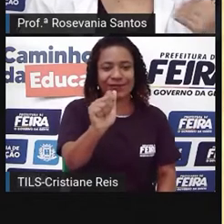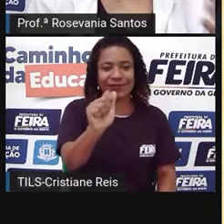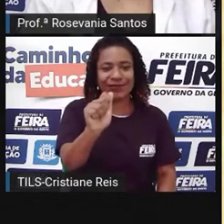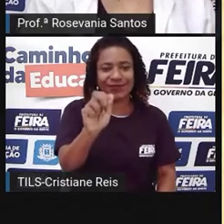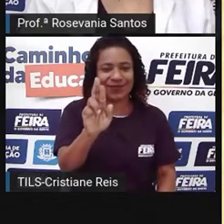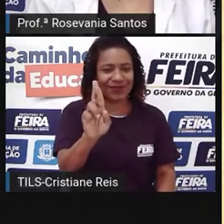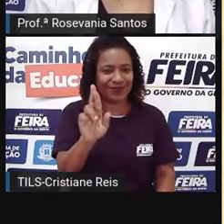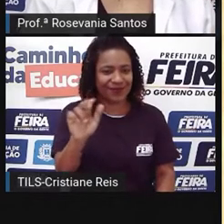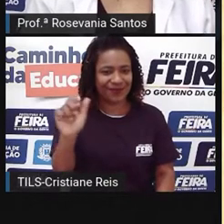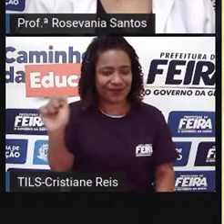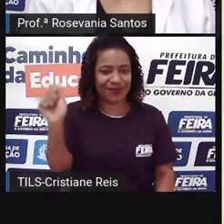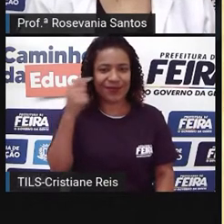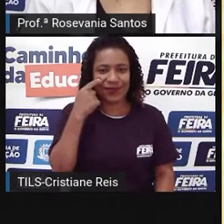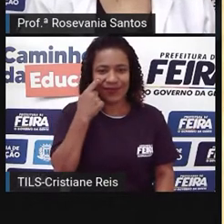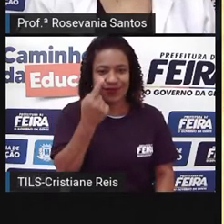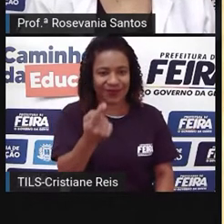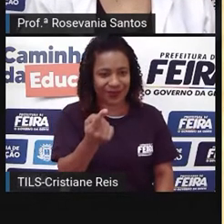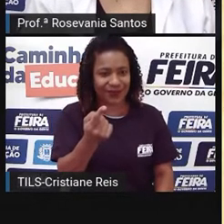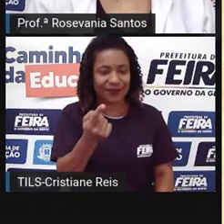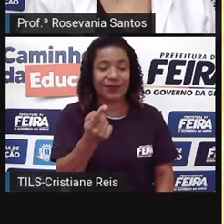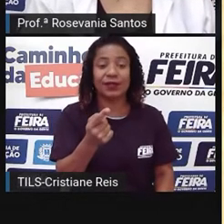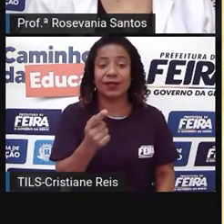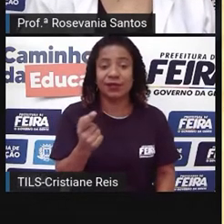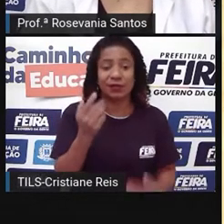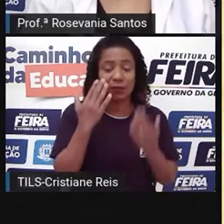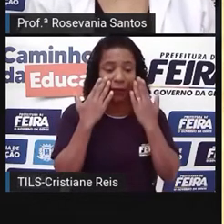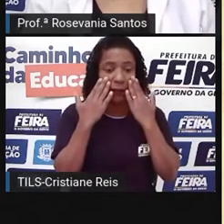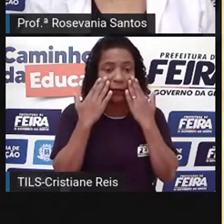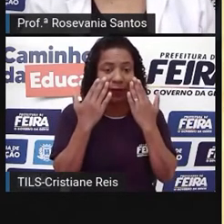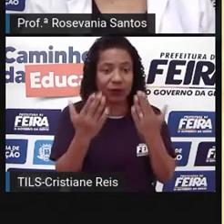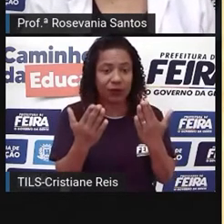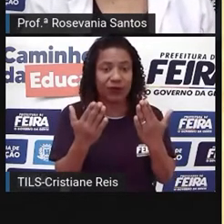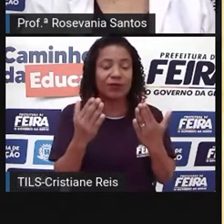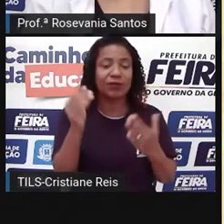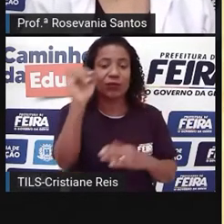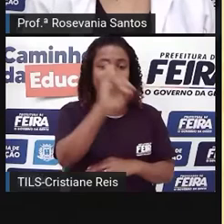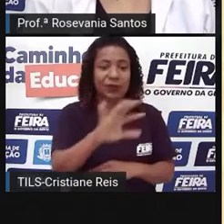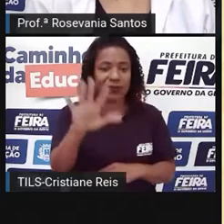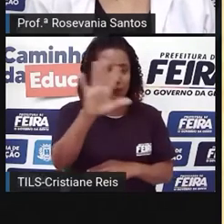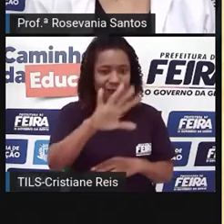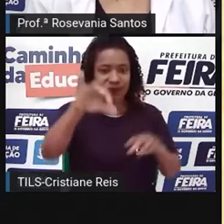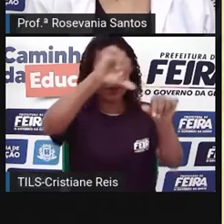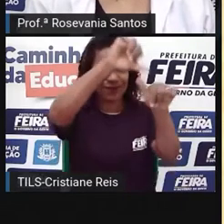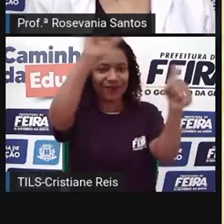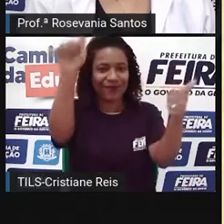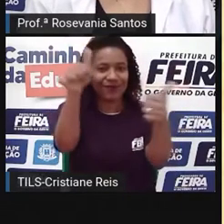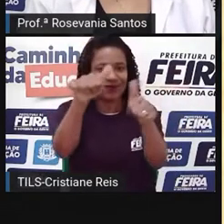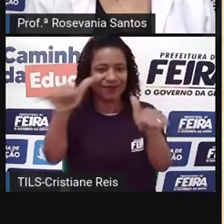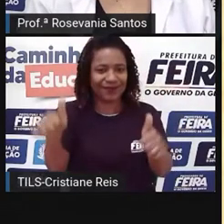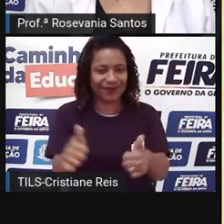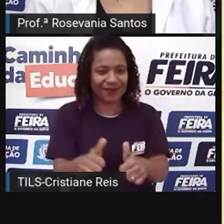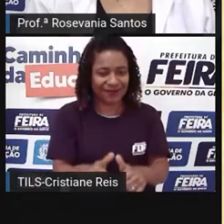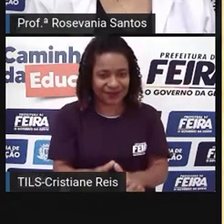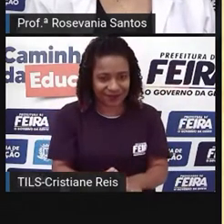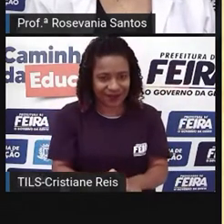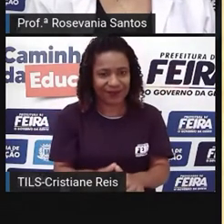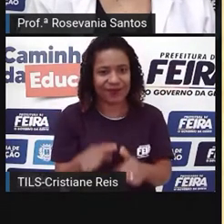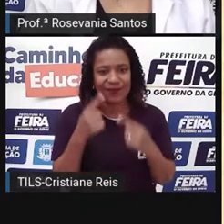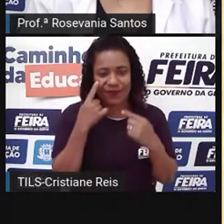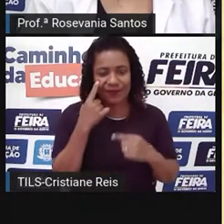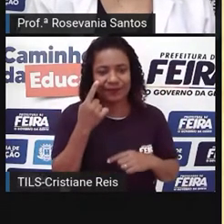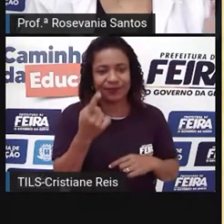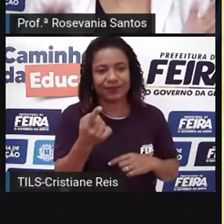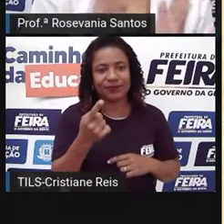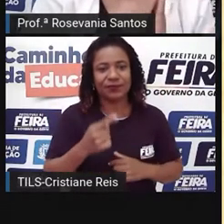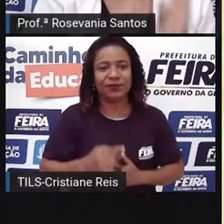lembra que eu falei? A gente tem aqui o deserto do Saara, aqui embaixo nós temos o do Kalahari, né? Então, é bora